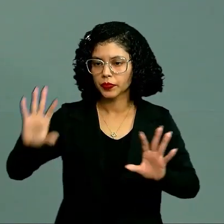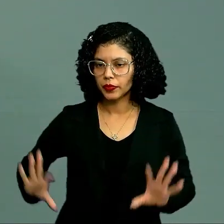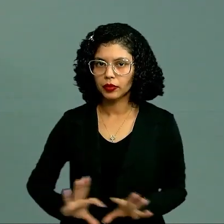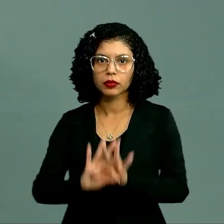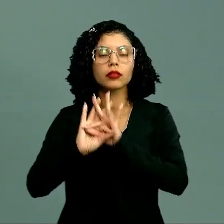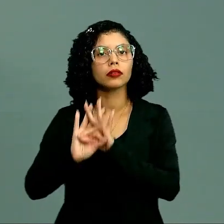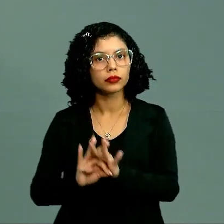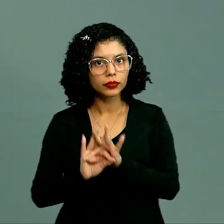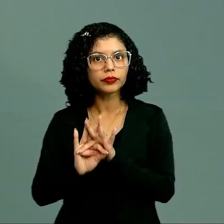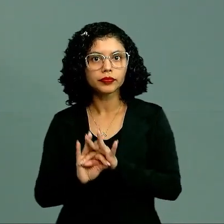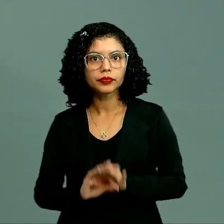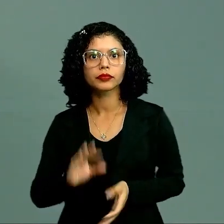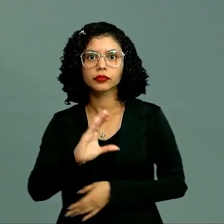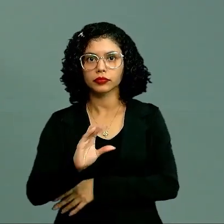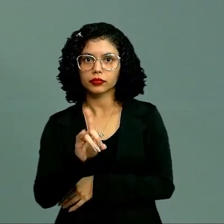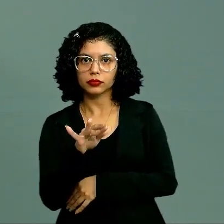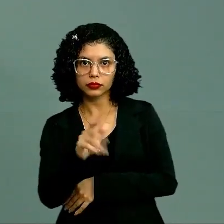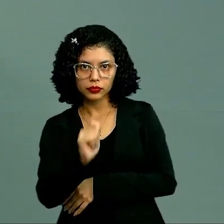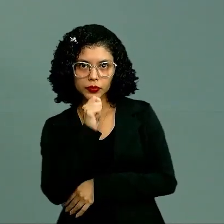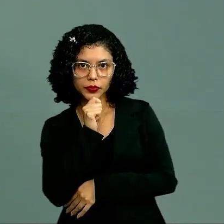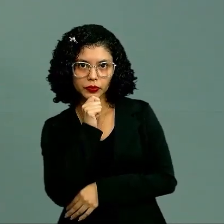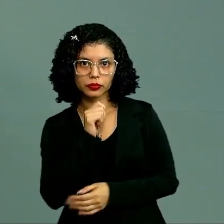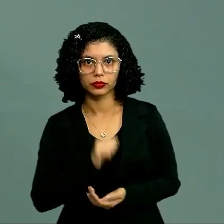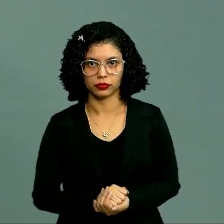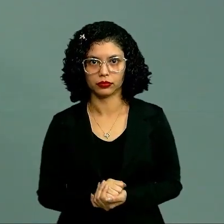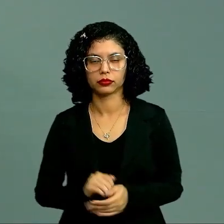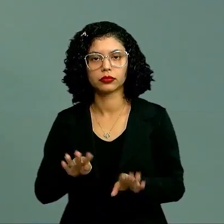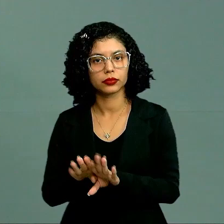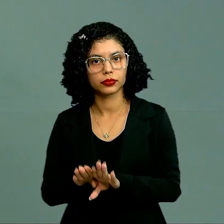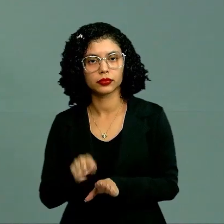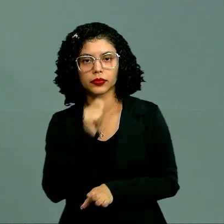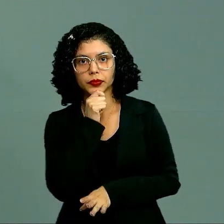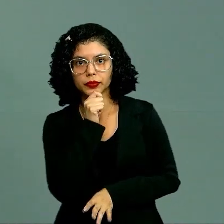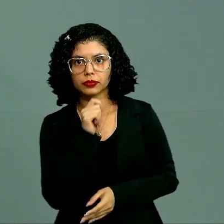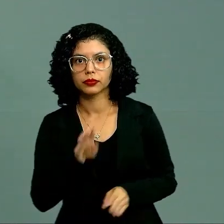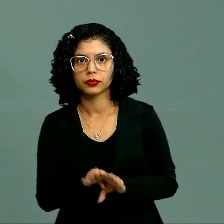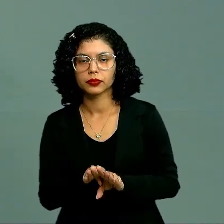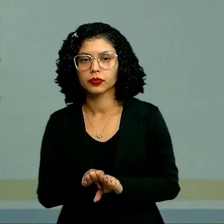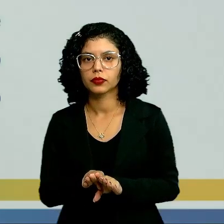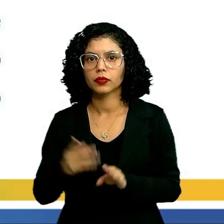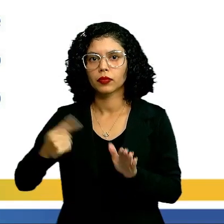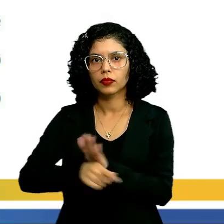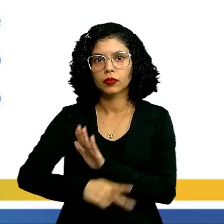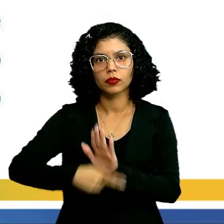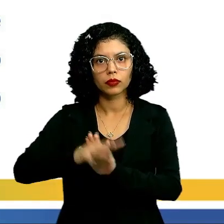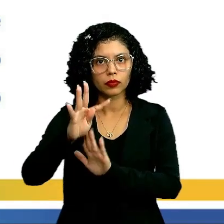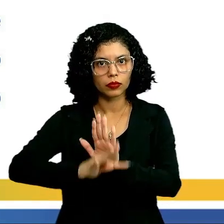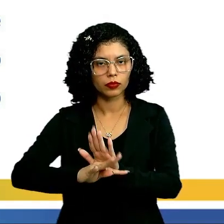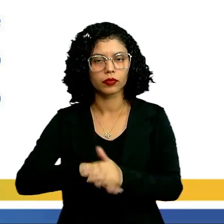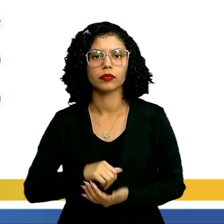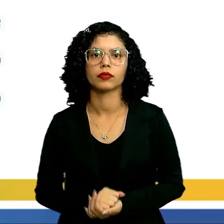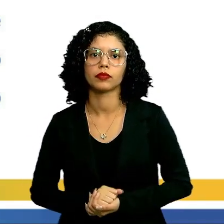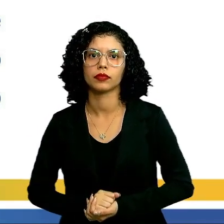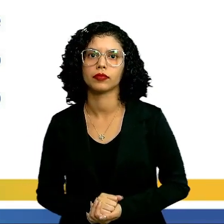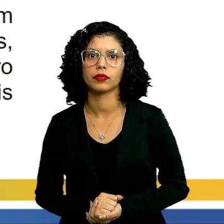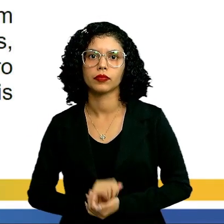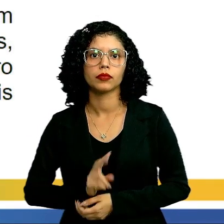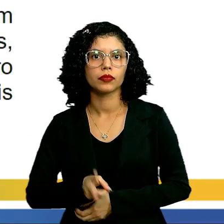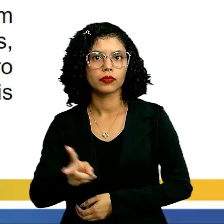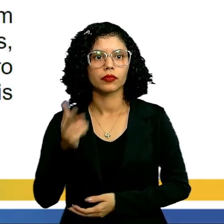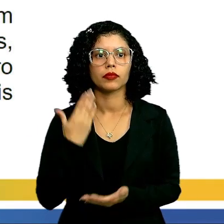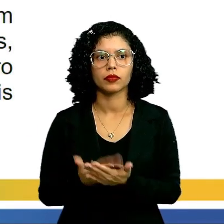conectivos, que são essas conjunções, que você saiba empregar corretamente dentro do texto. Então, vamos dar continuidade à nossa